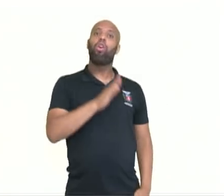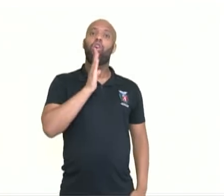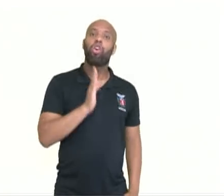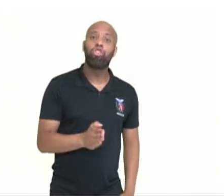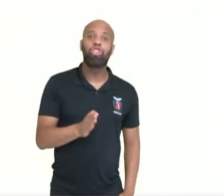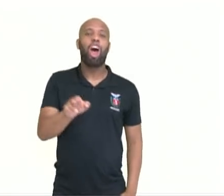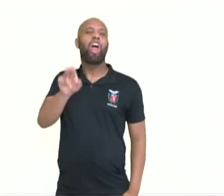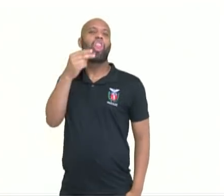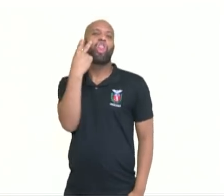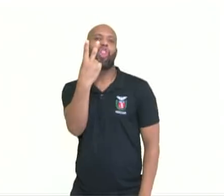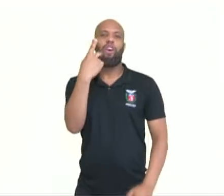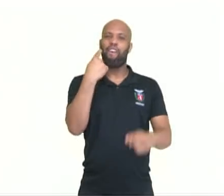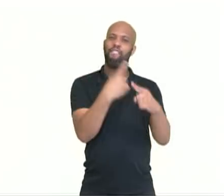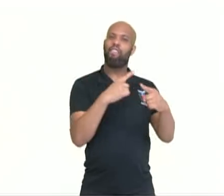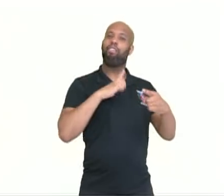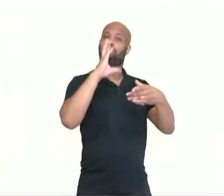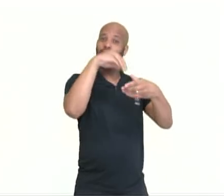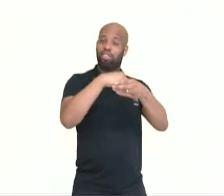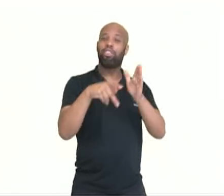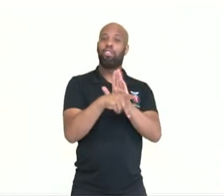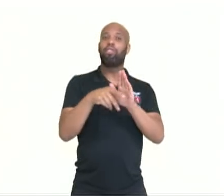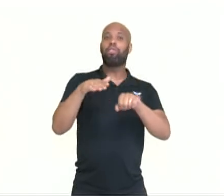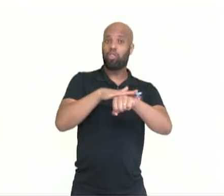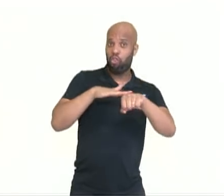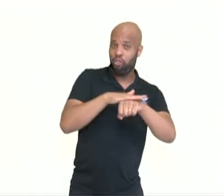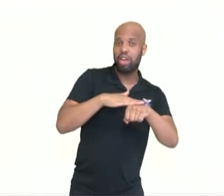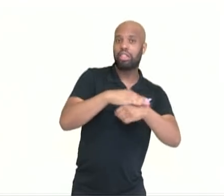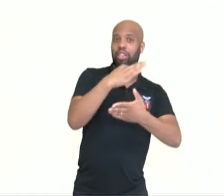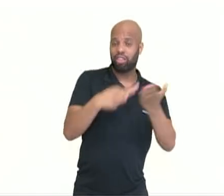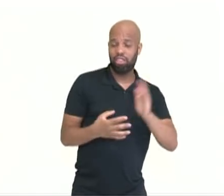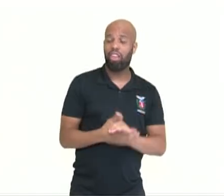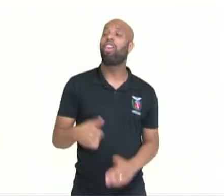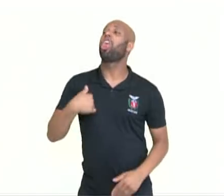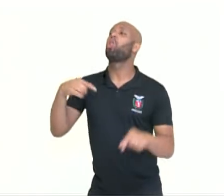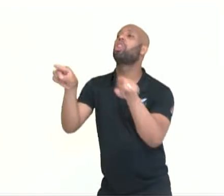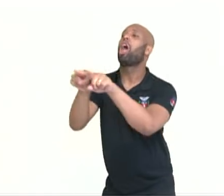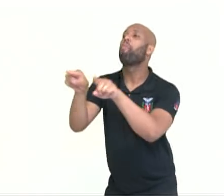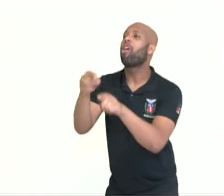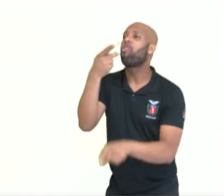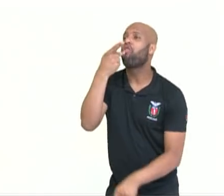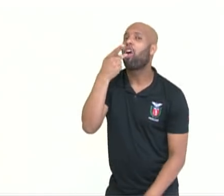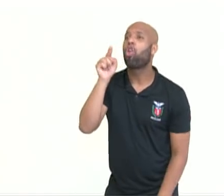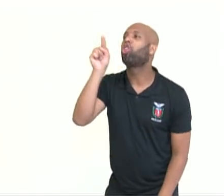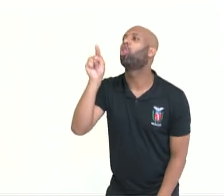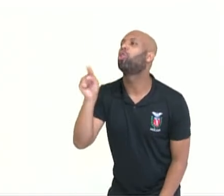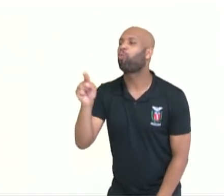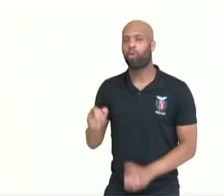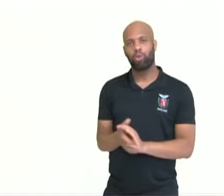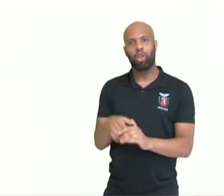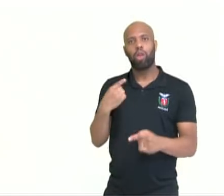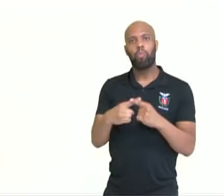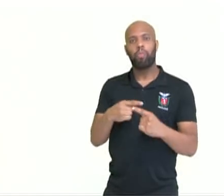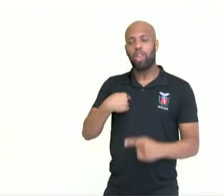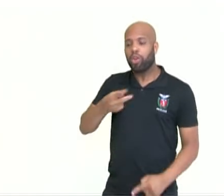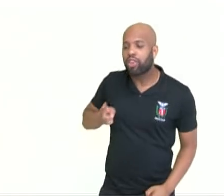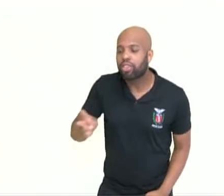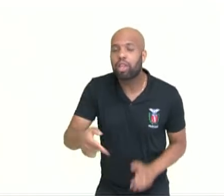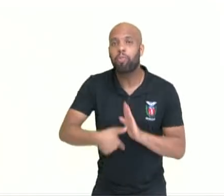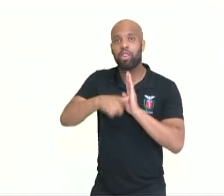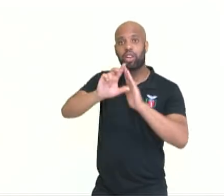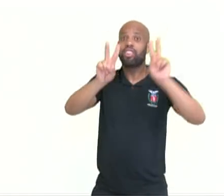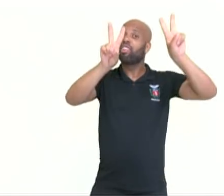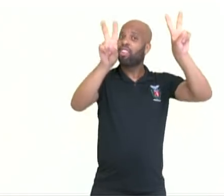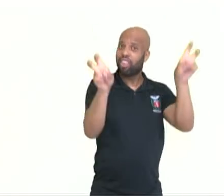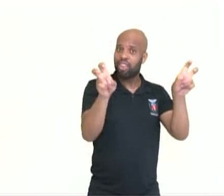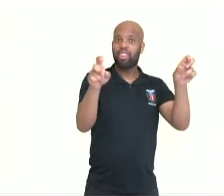puseram 2 vezes nesse diálogo. O mesmo digo eu, comentou o 2 pontos. Apareço sempre antes das